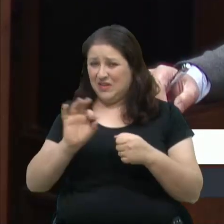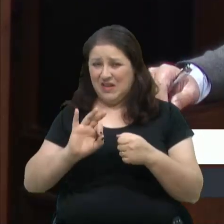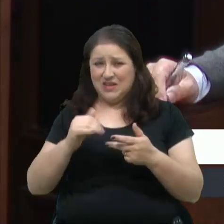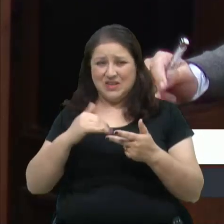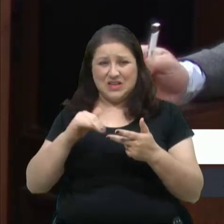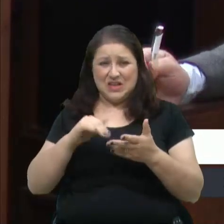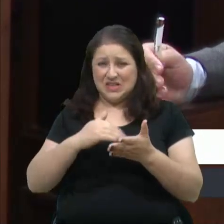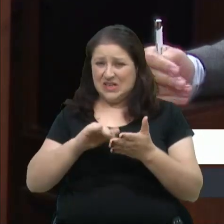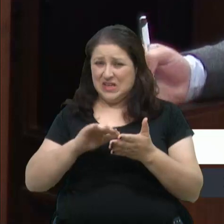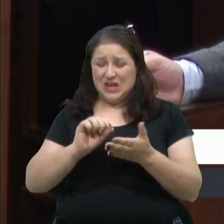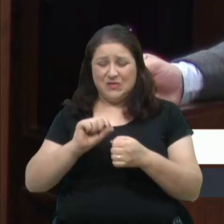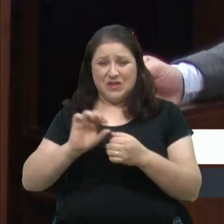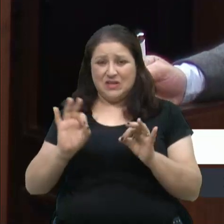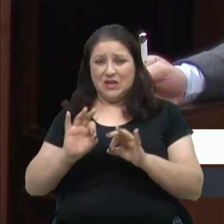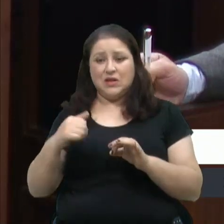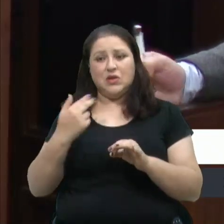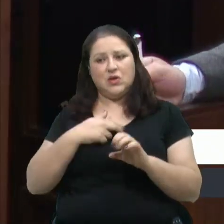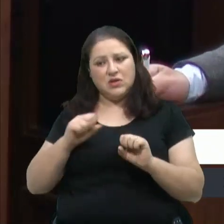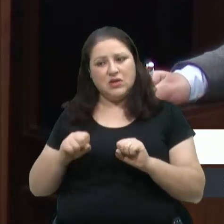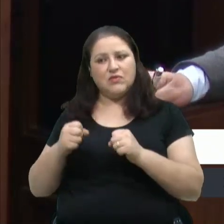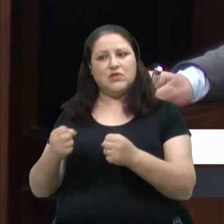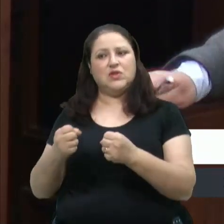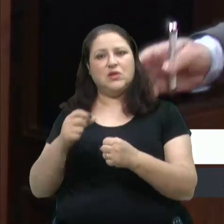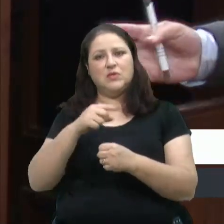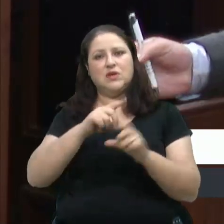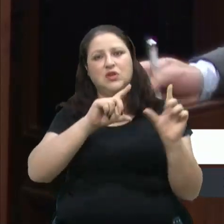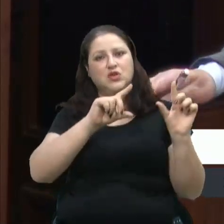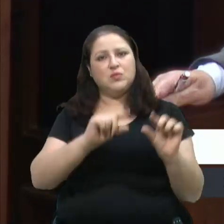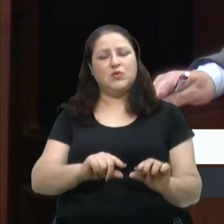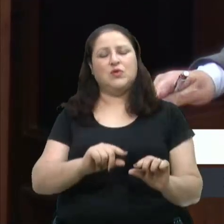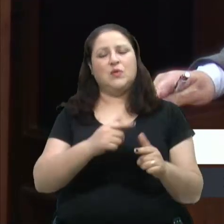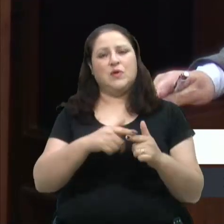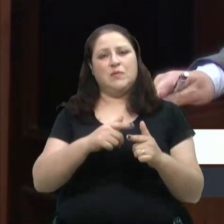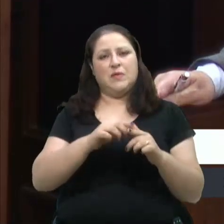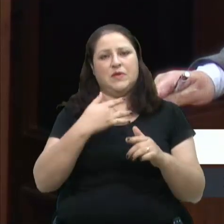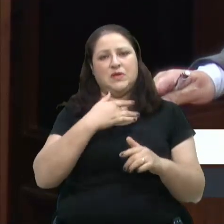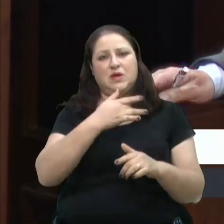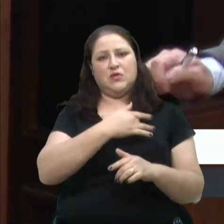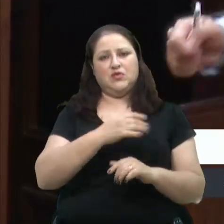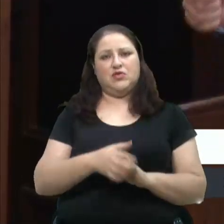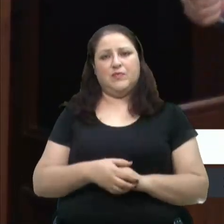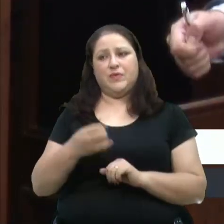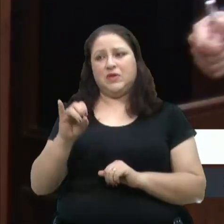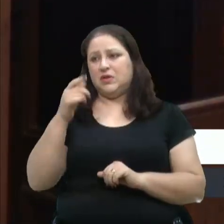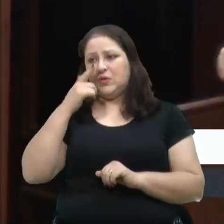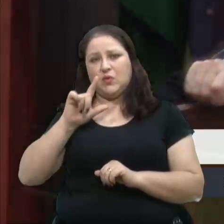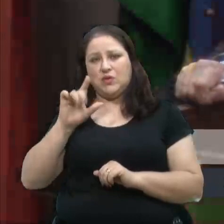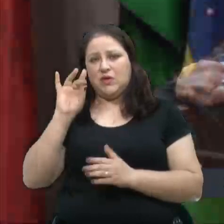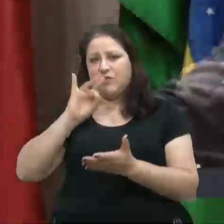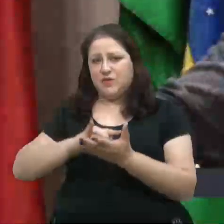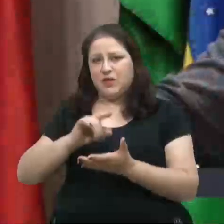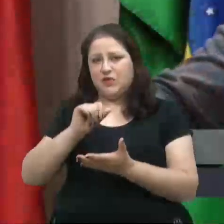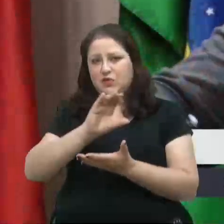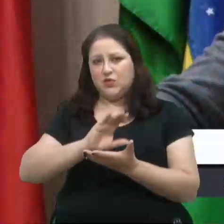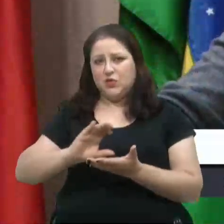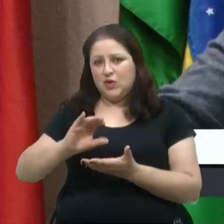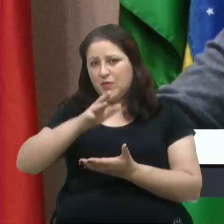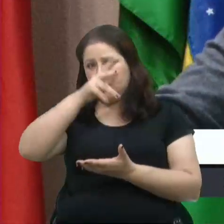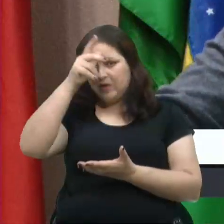porque a saúde não tem só um caso você não consegue fazer uma campanha oficial com dinheiro da prefeitura